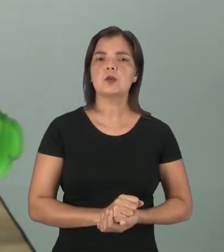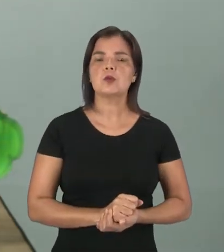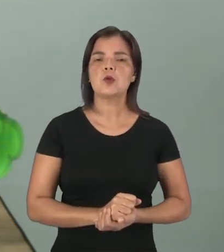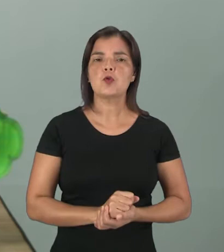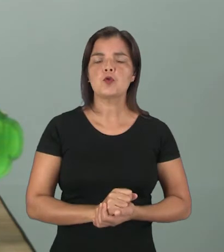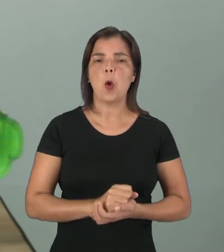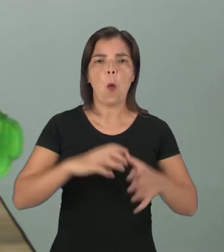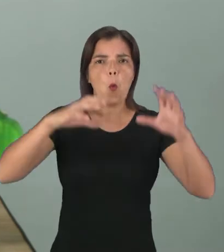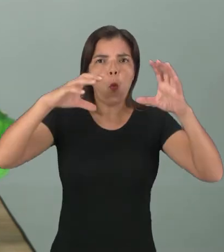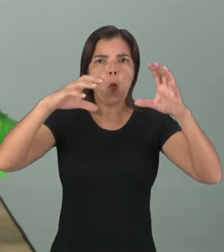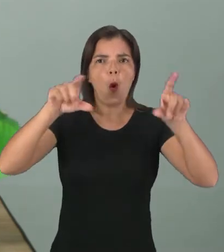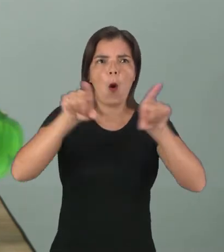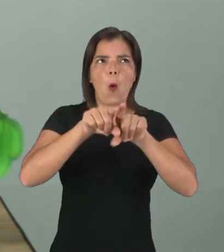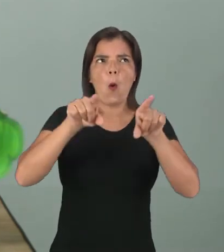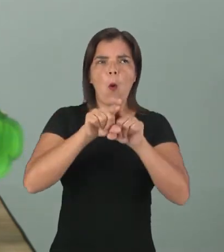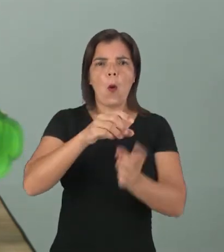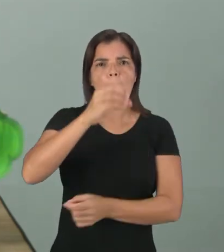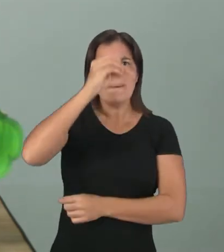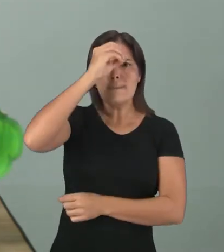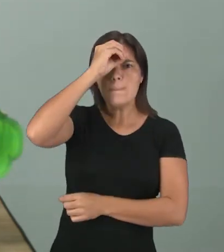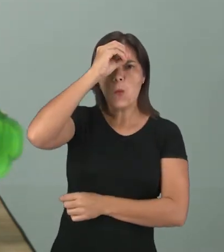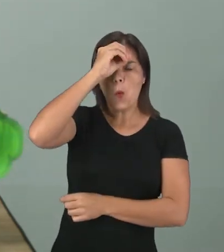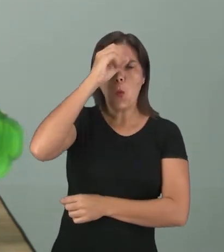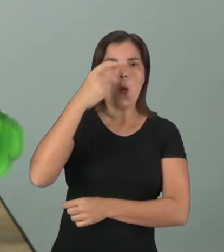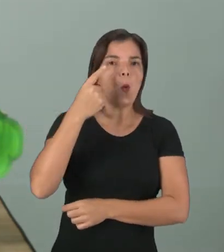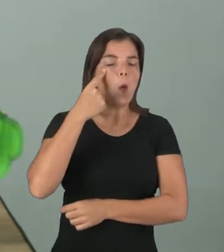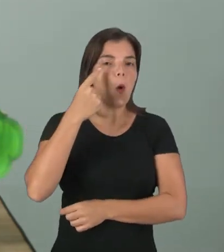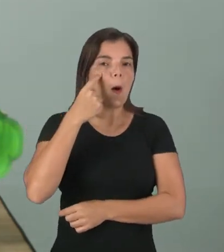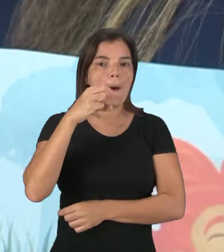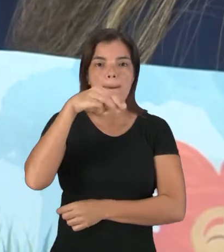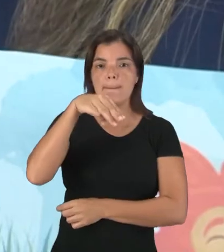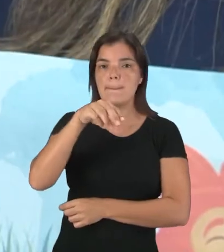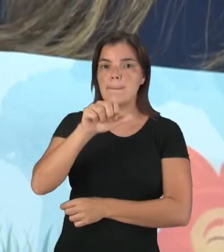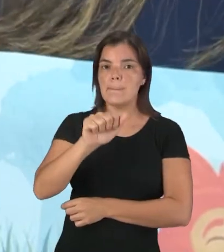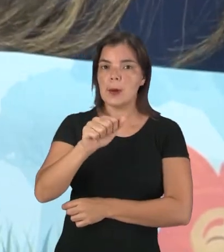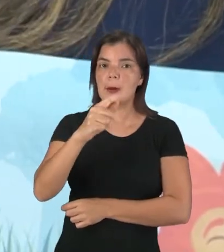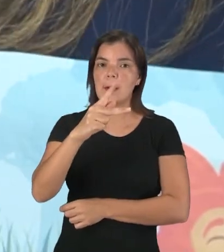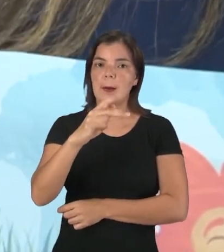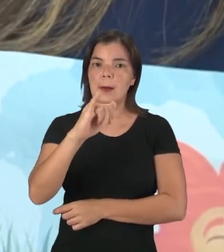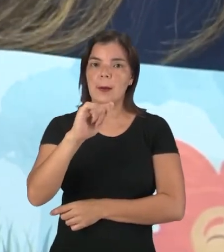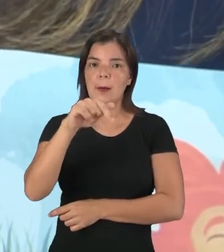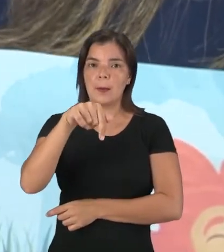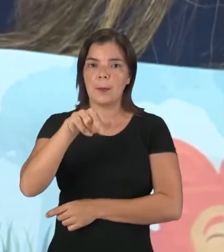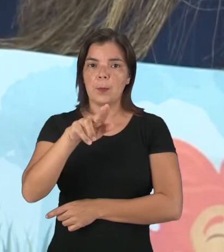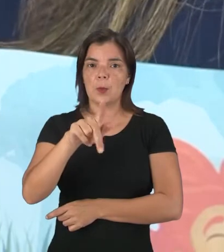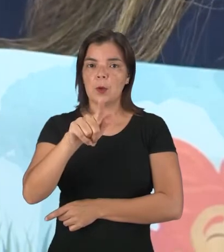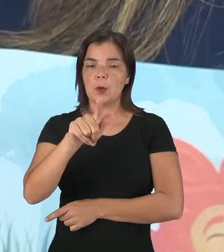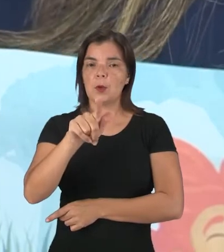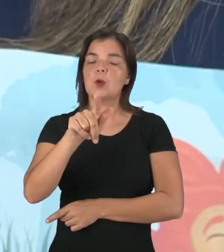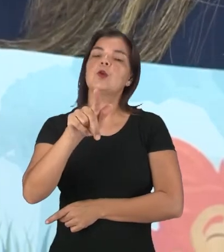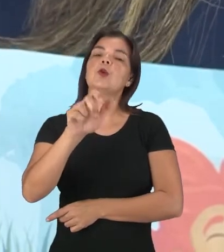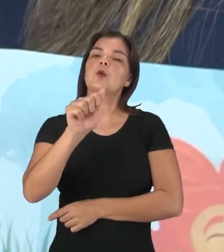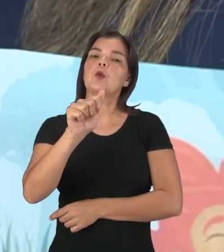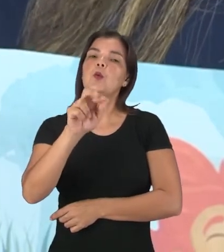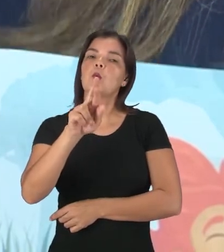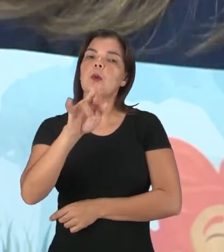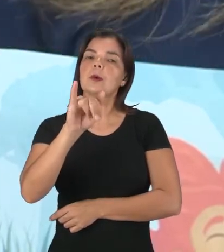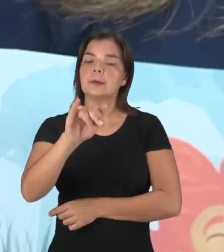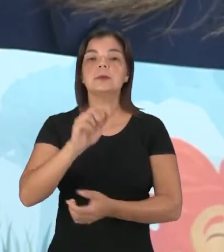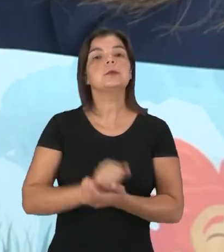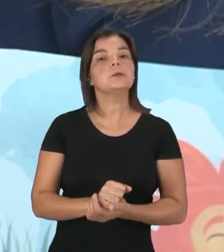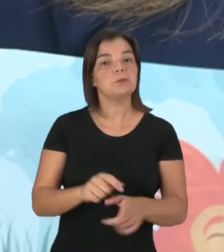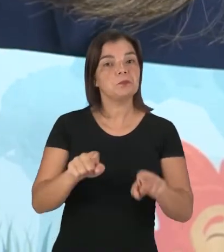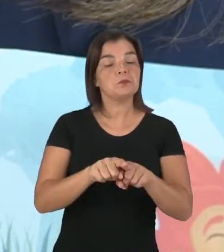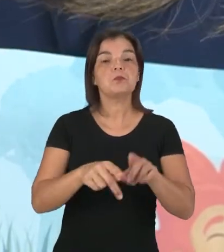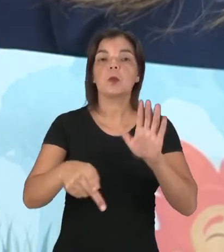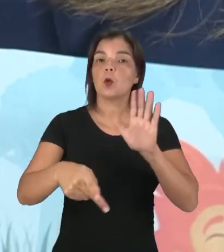está certo. E para quem não lembrava, está conhecendo agora. Esse é o nosso Mapinguari. É uma figura folclórica muito conhecida, inclusive